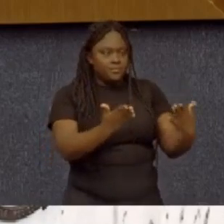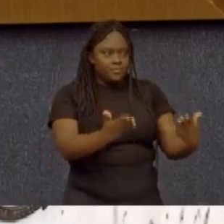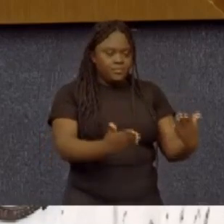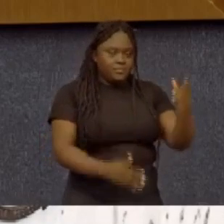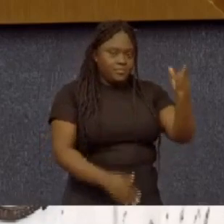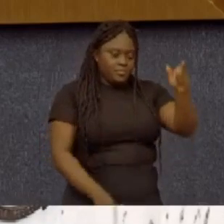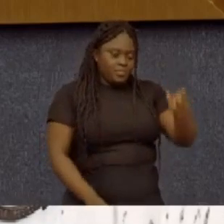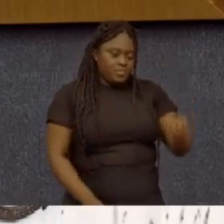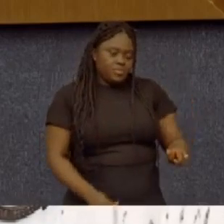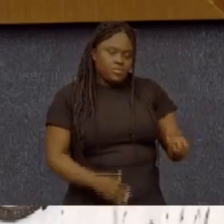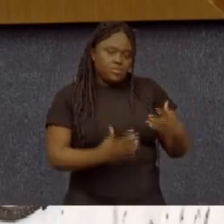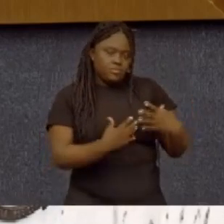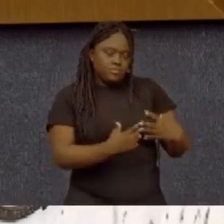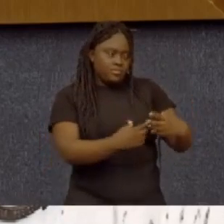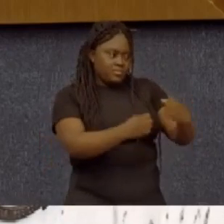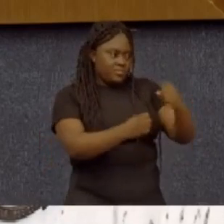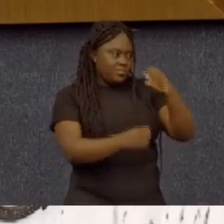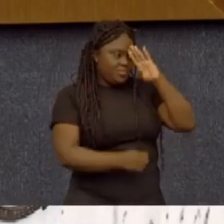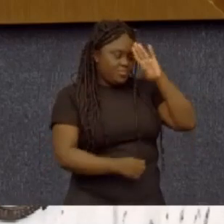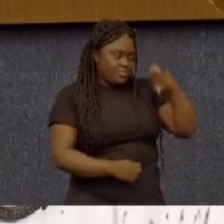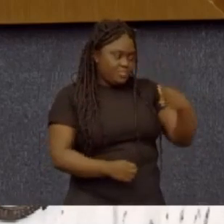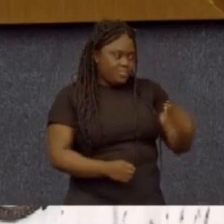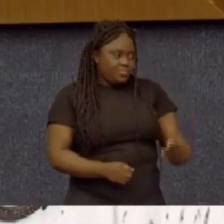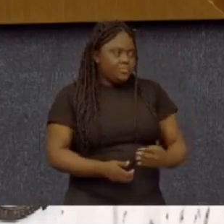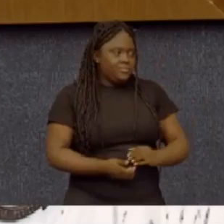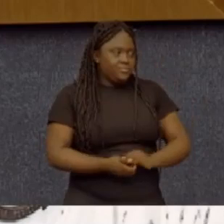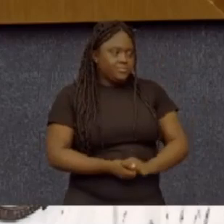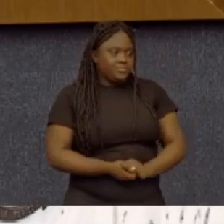ao homenageado.